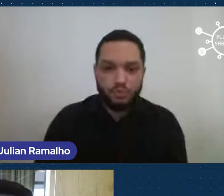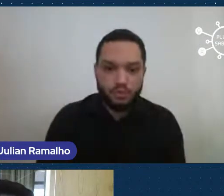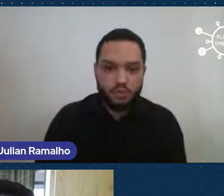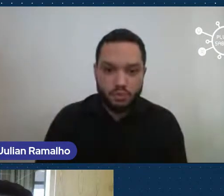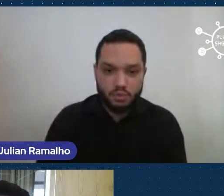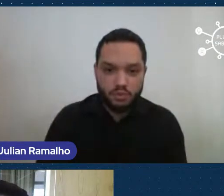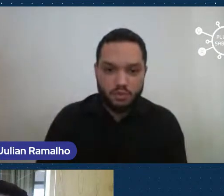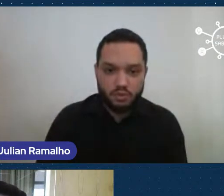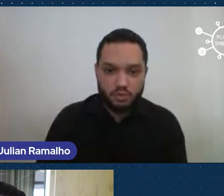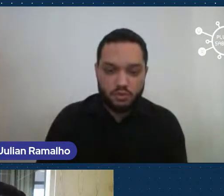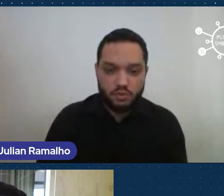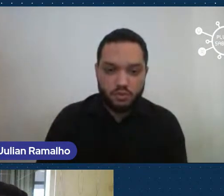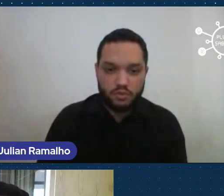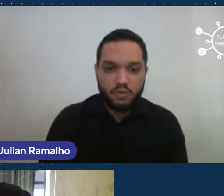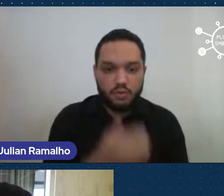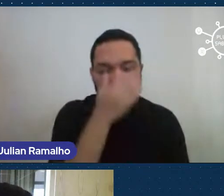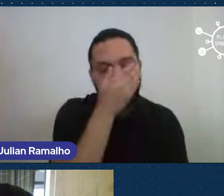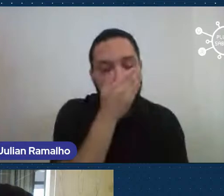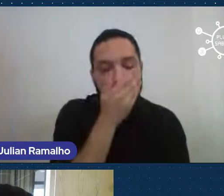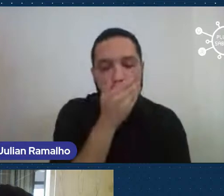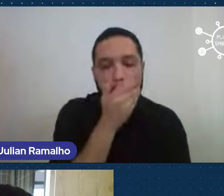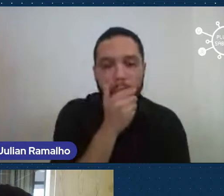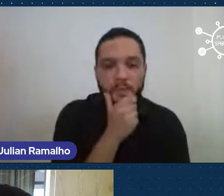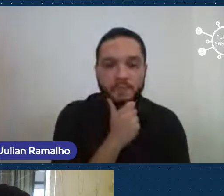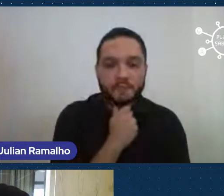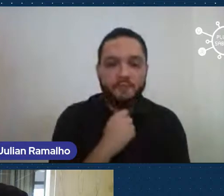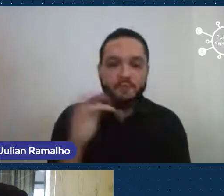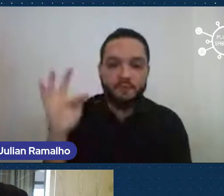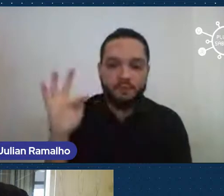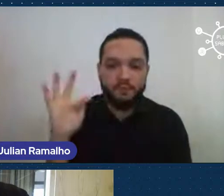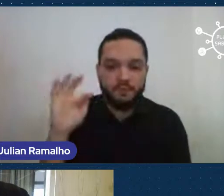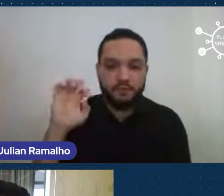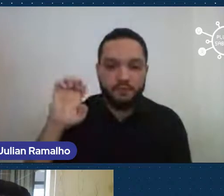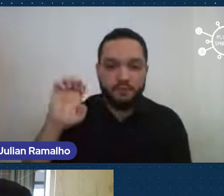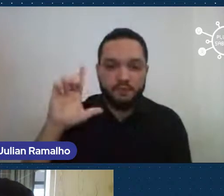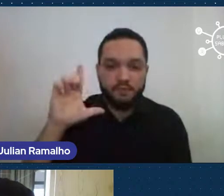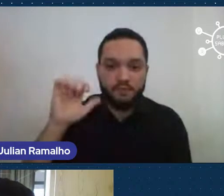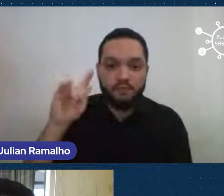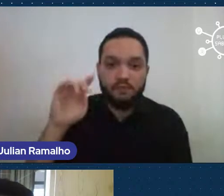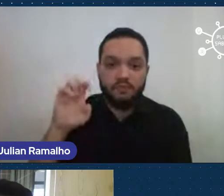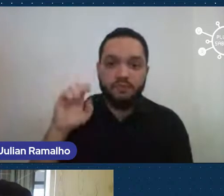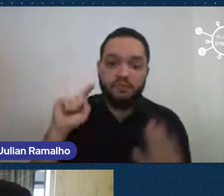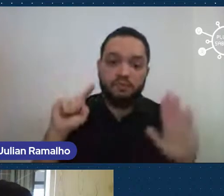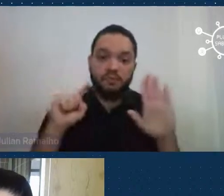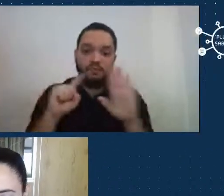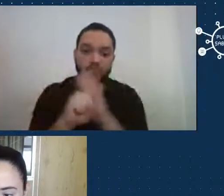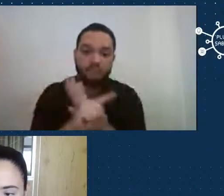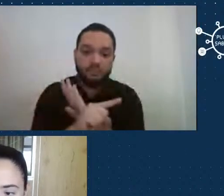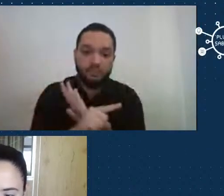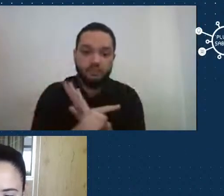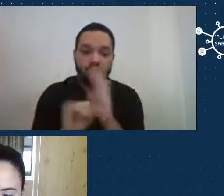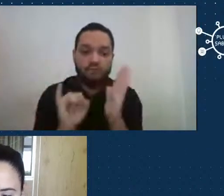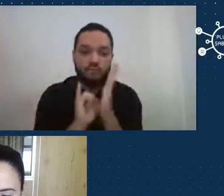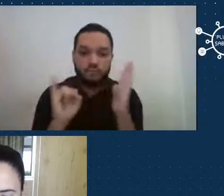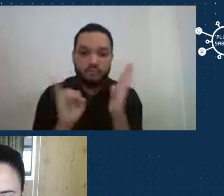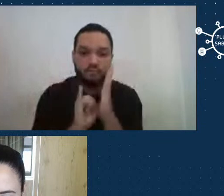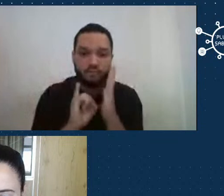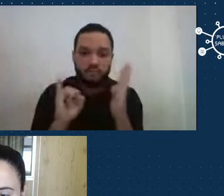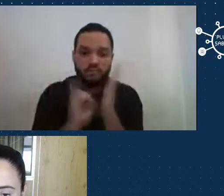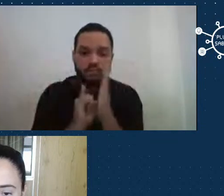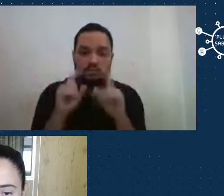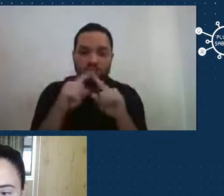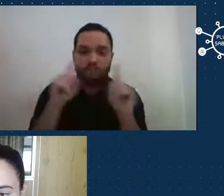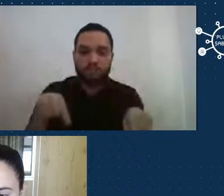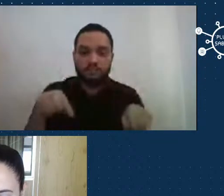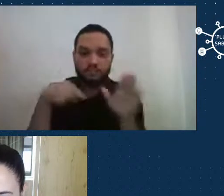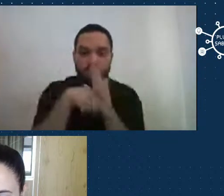novas perguntas. Vamos lá. O Felipe Ferreira, ele perguntou que nos editais que exigem projeto de pesquisa